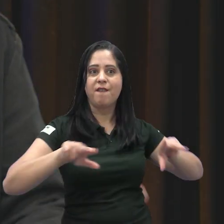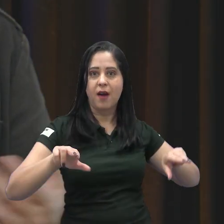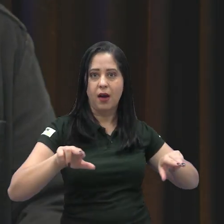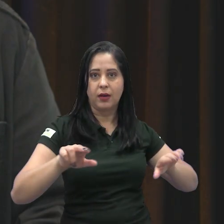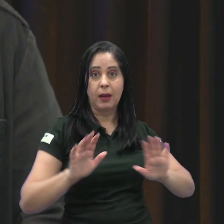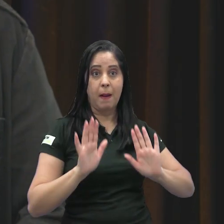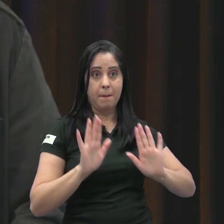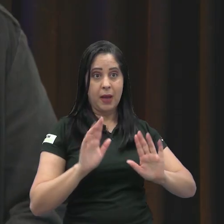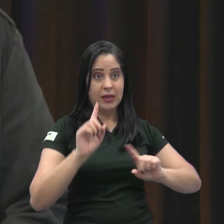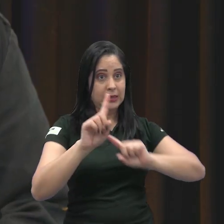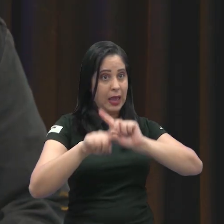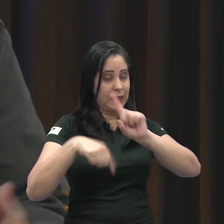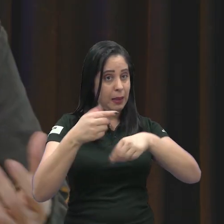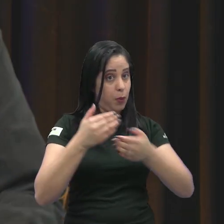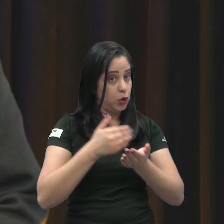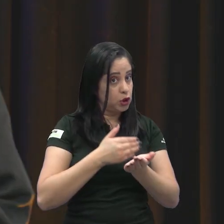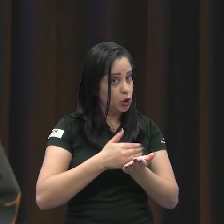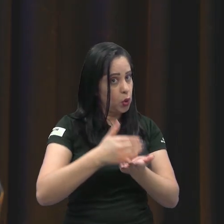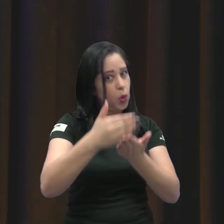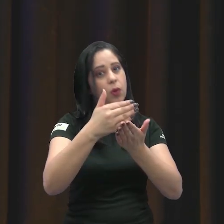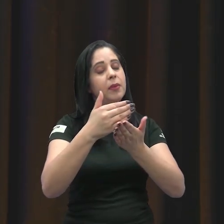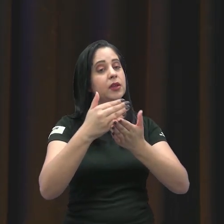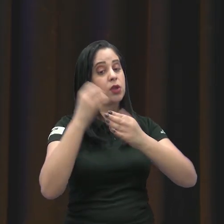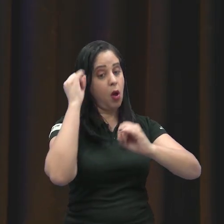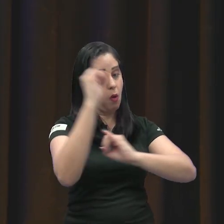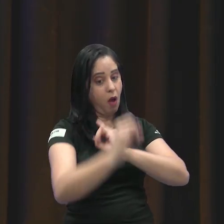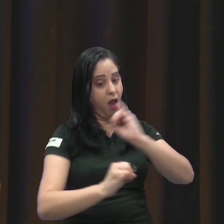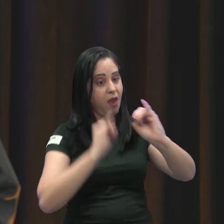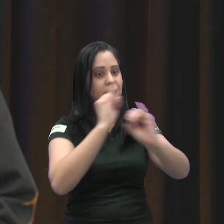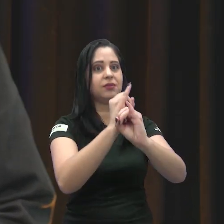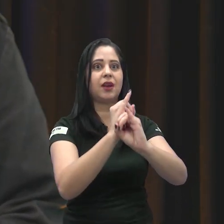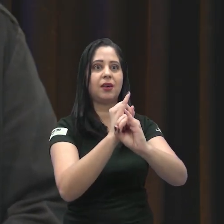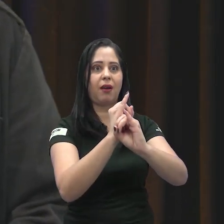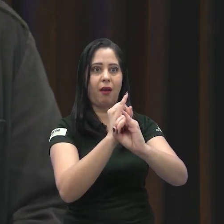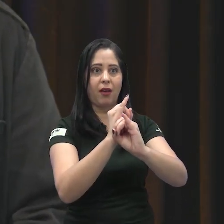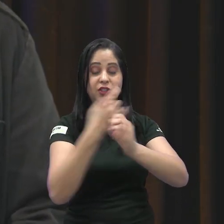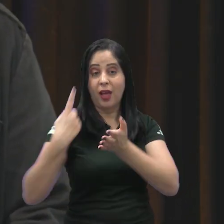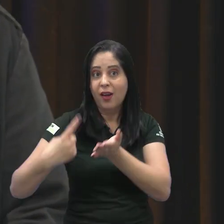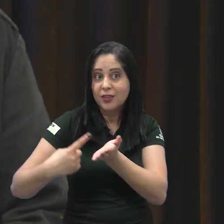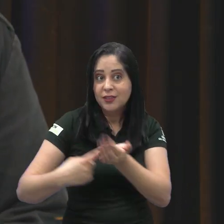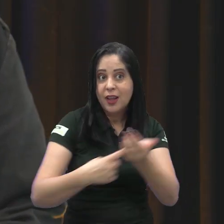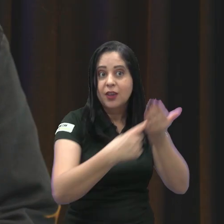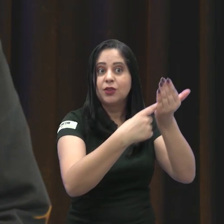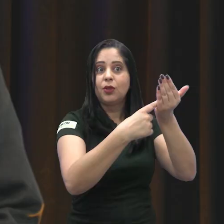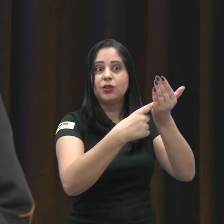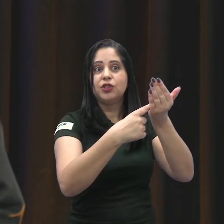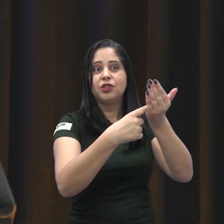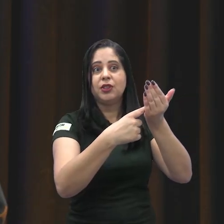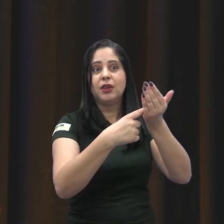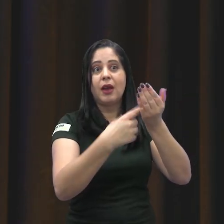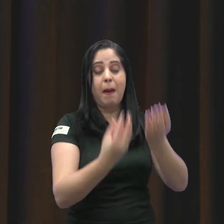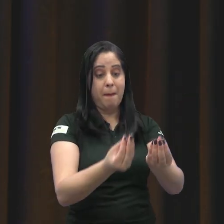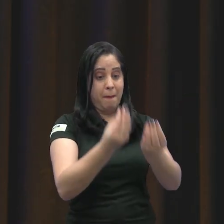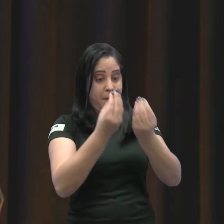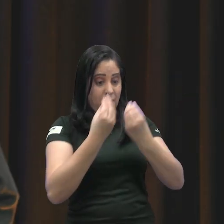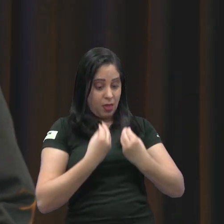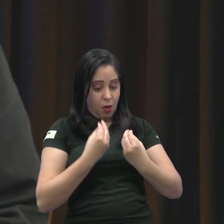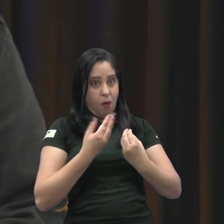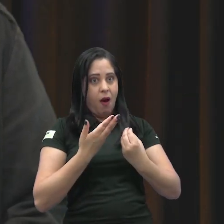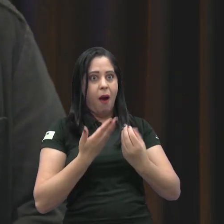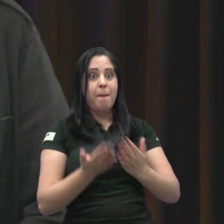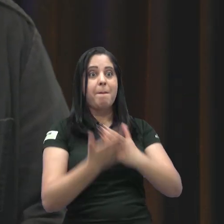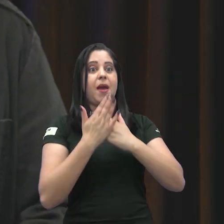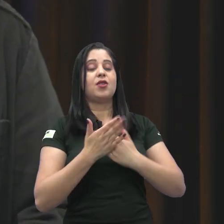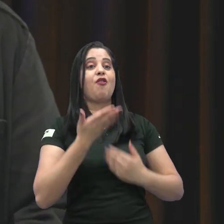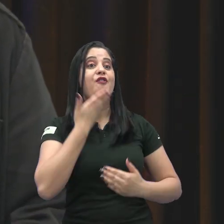quando vieram as ferramentas digitais, isso veio trazer uma facilidade muito grande para mim,